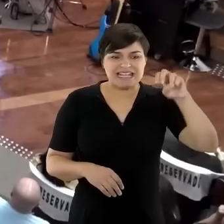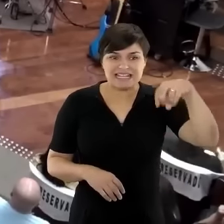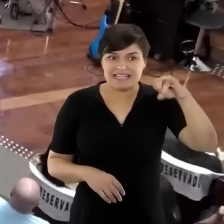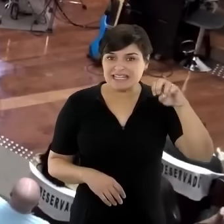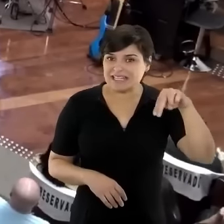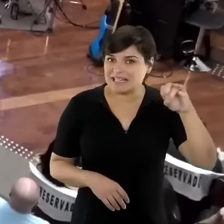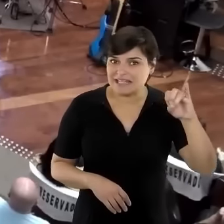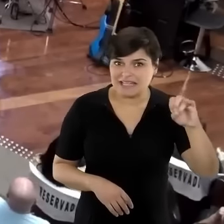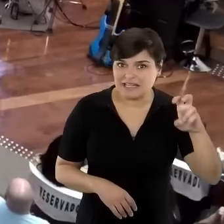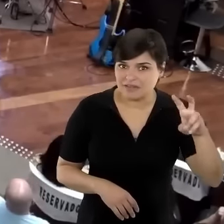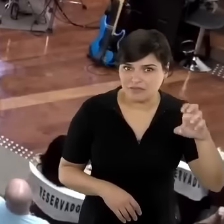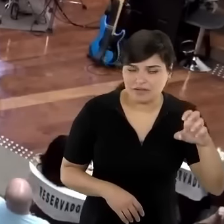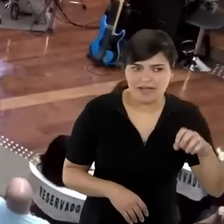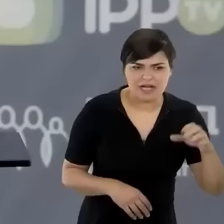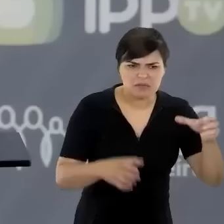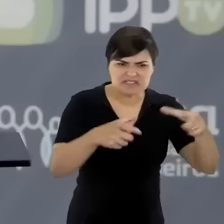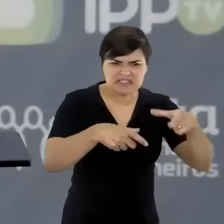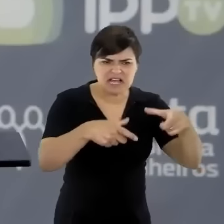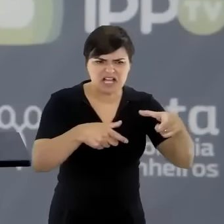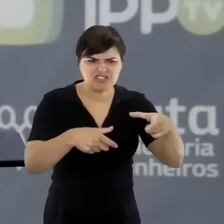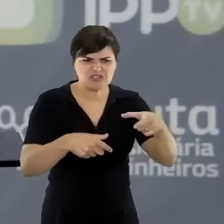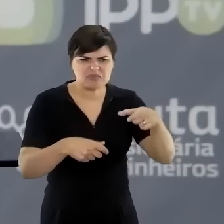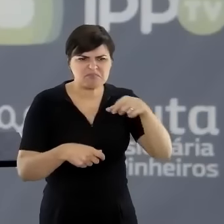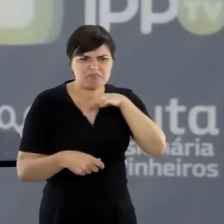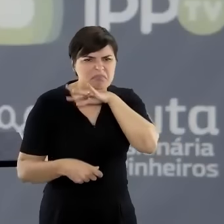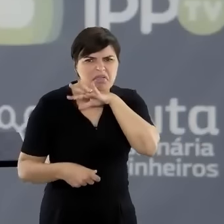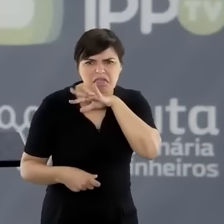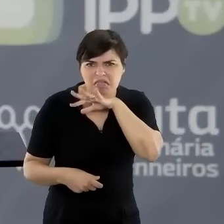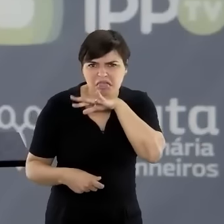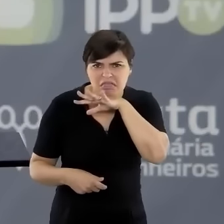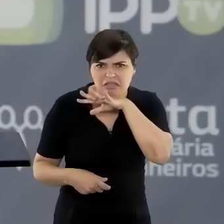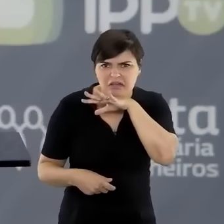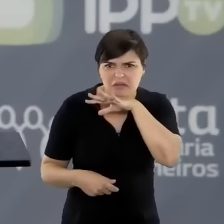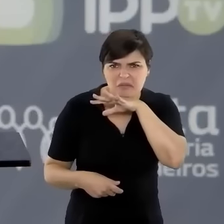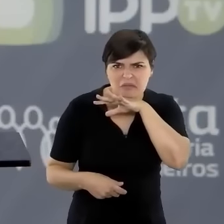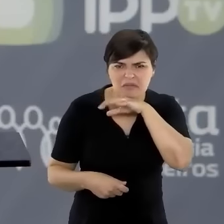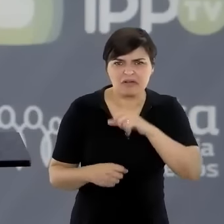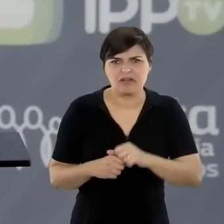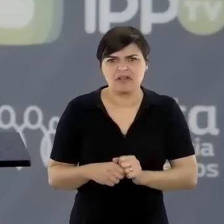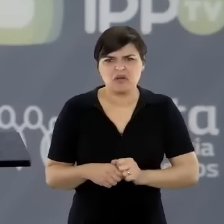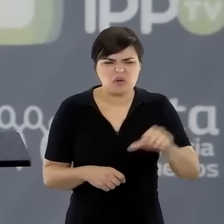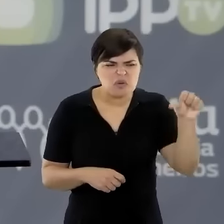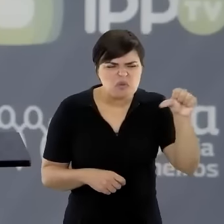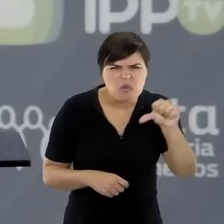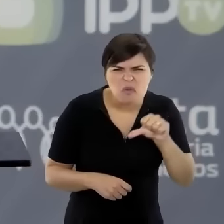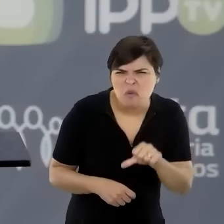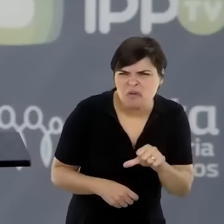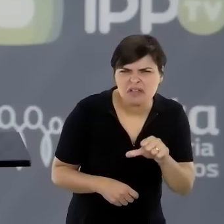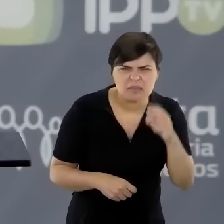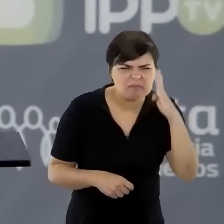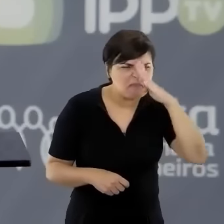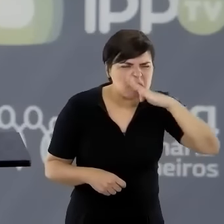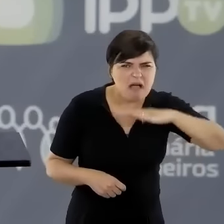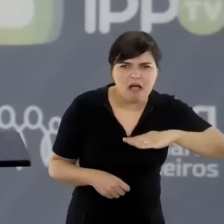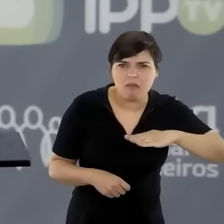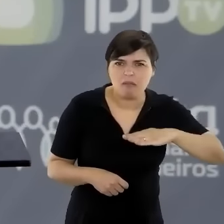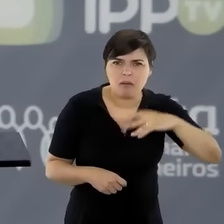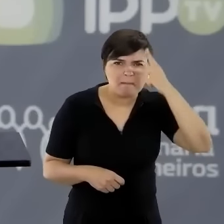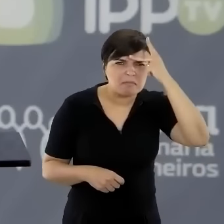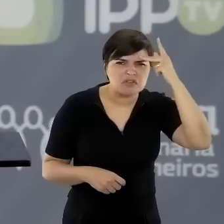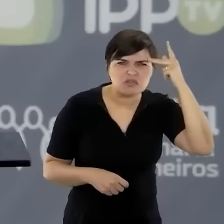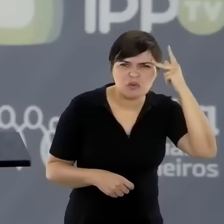a violência o pecado a iniquidade roubou de tal maneira o discernimento moral e espiritual do